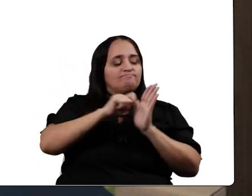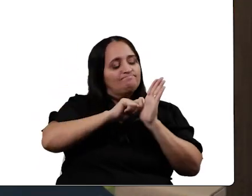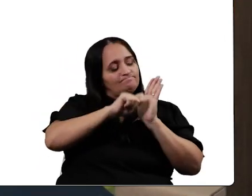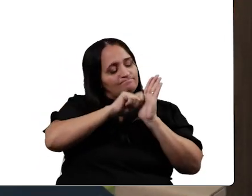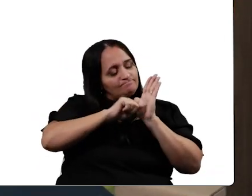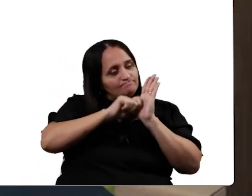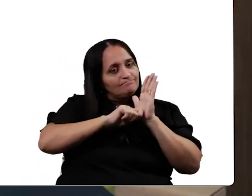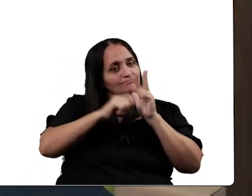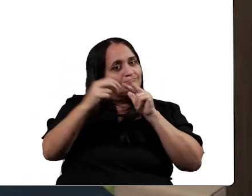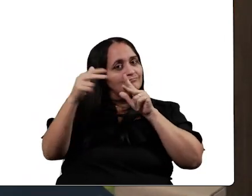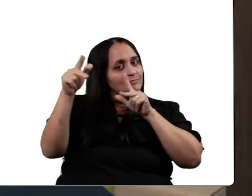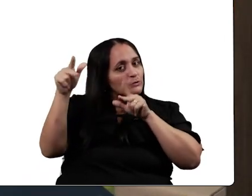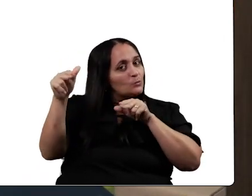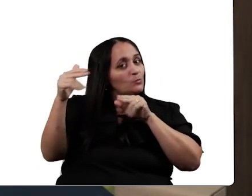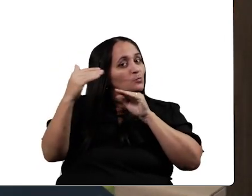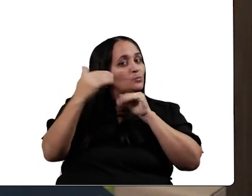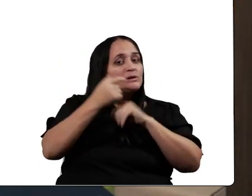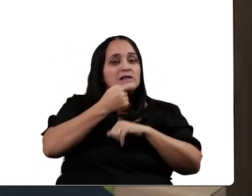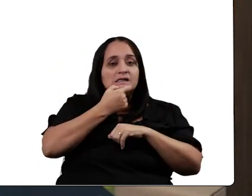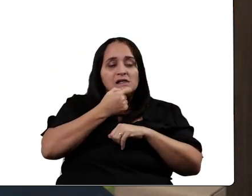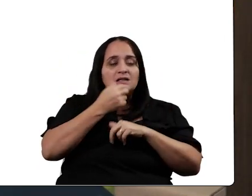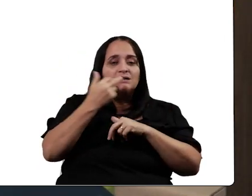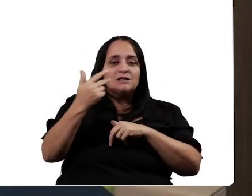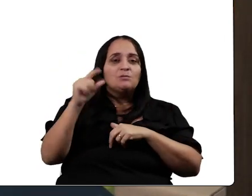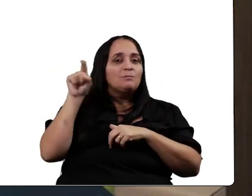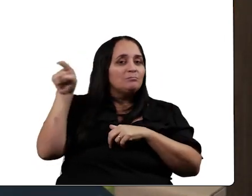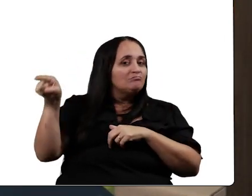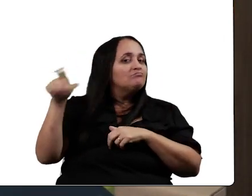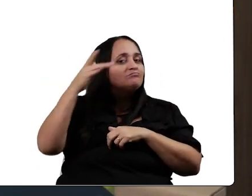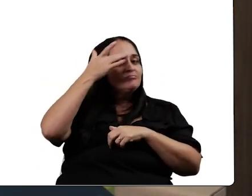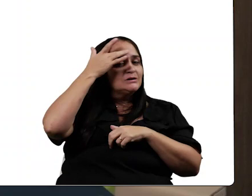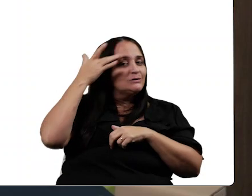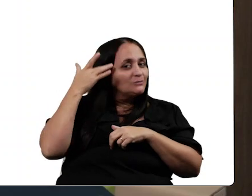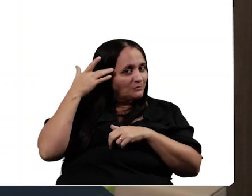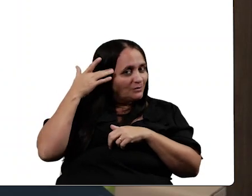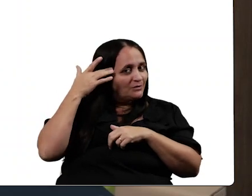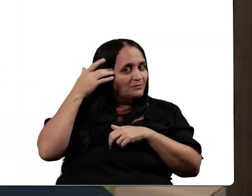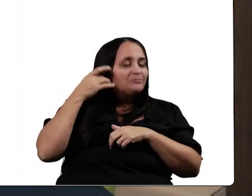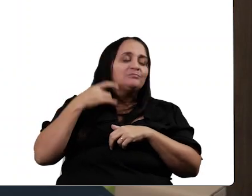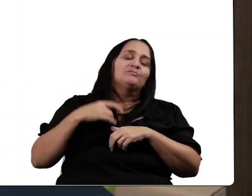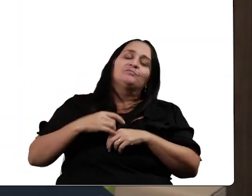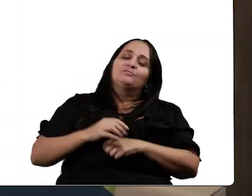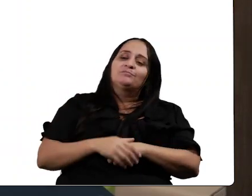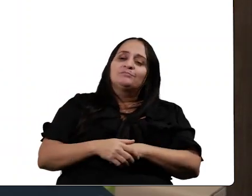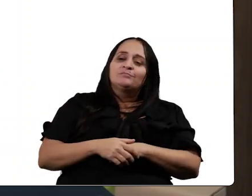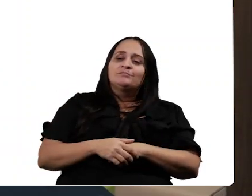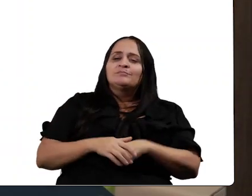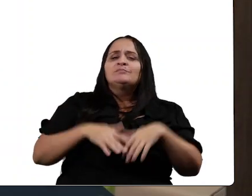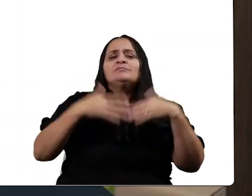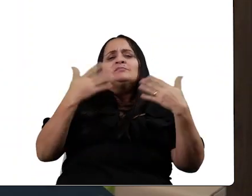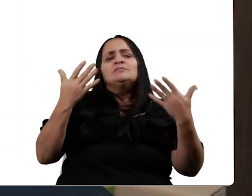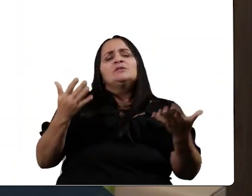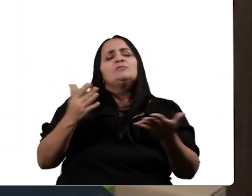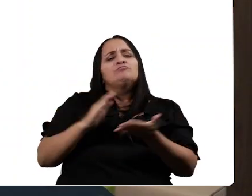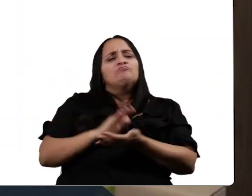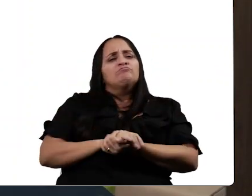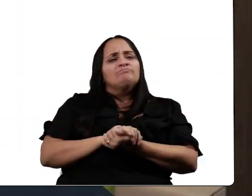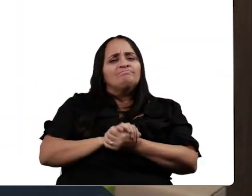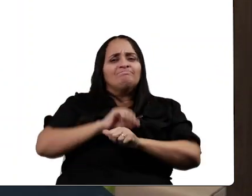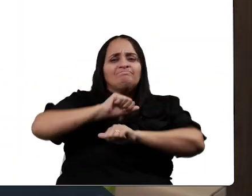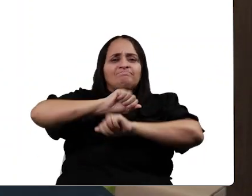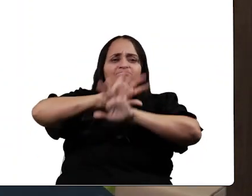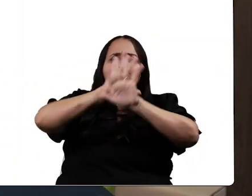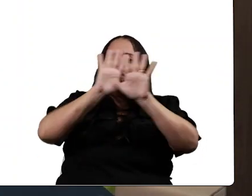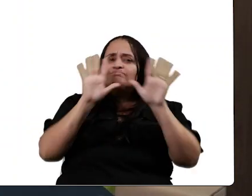Vamos entender mais um pouquinho de publicidade e propaganda. O objetivo claro, gente, de qualquer produto que você quer divulgar